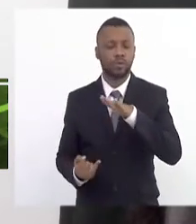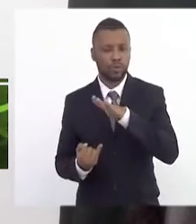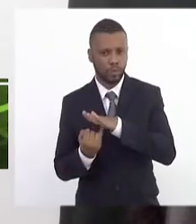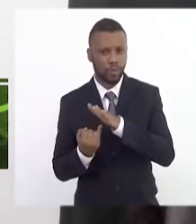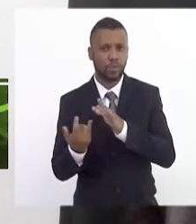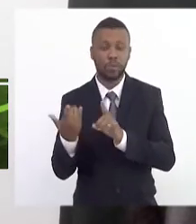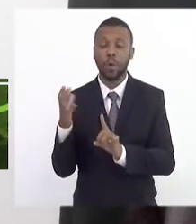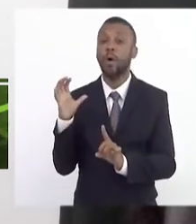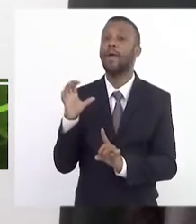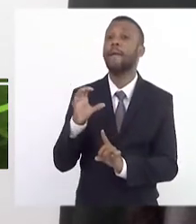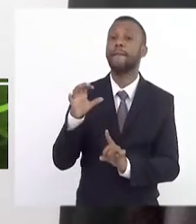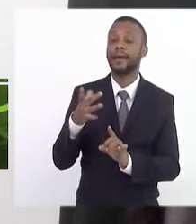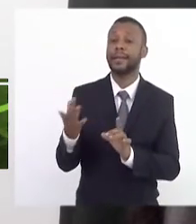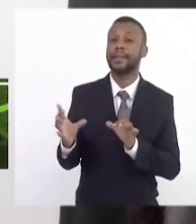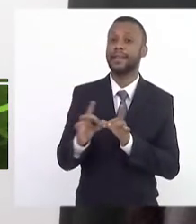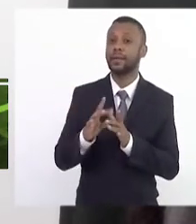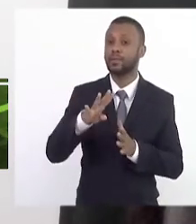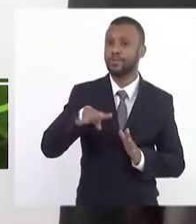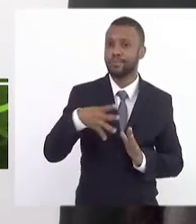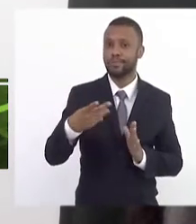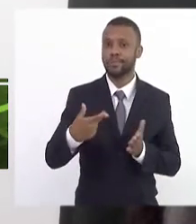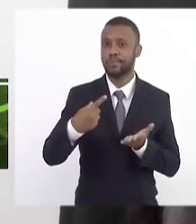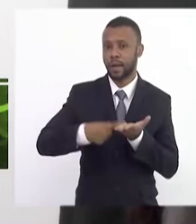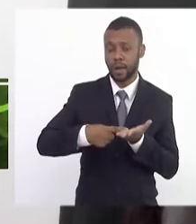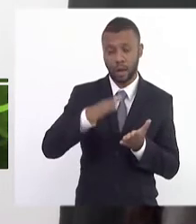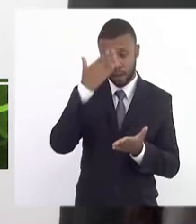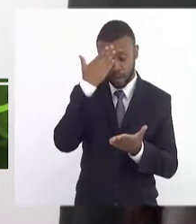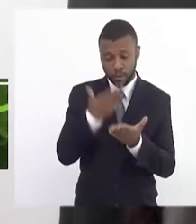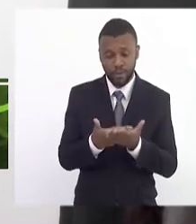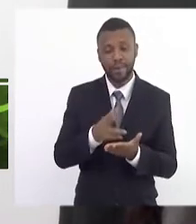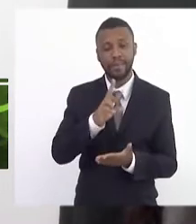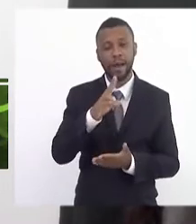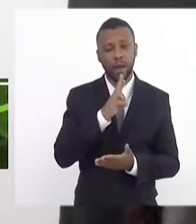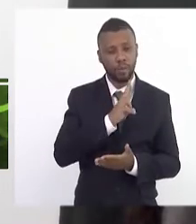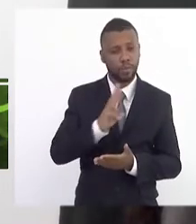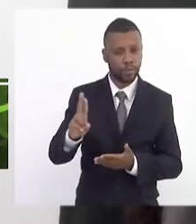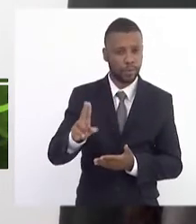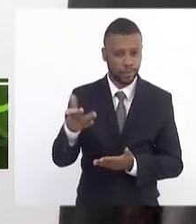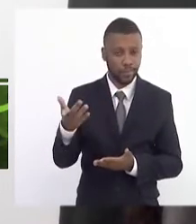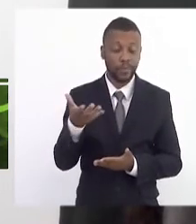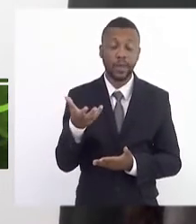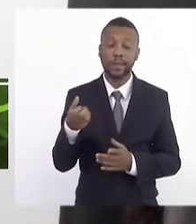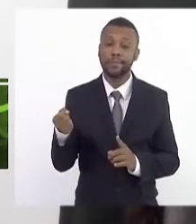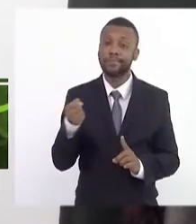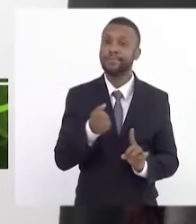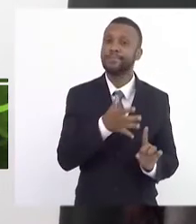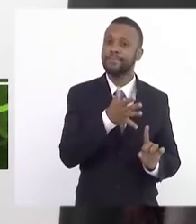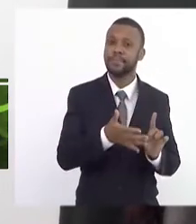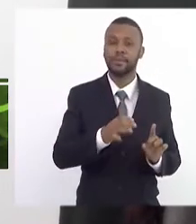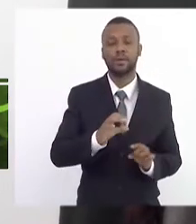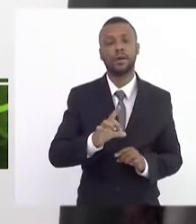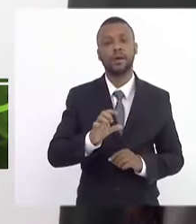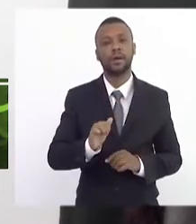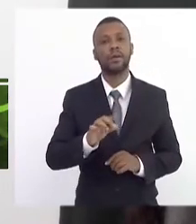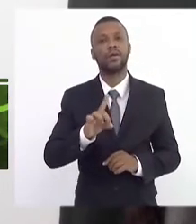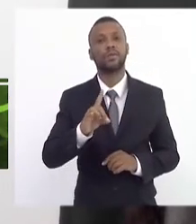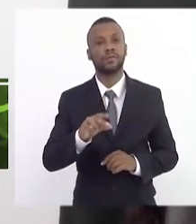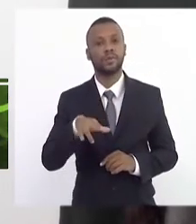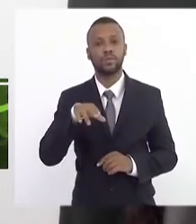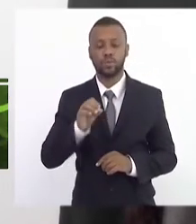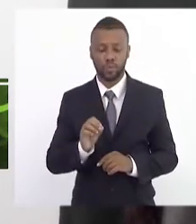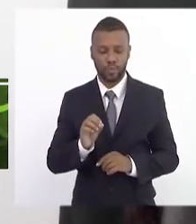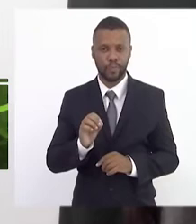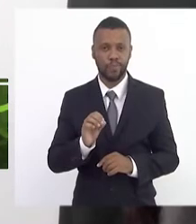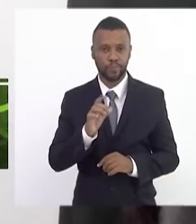pacto, e eu acredito que vai responder parte da sua pergunta. E eu gostaria de passar a palavra para o Claudino, que está...